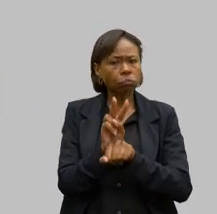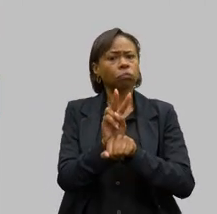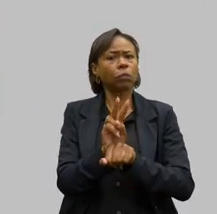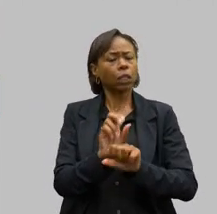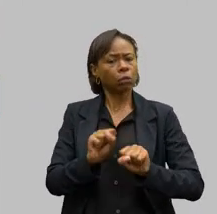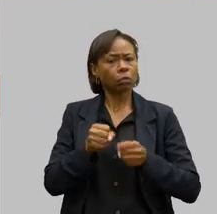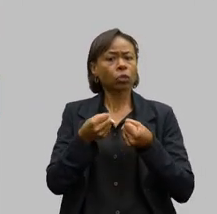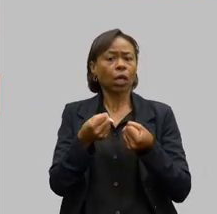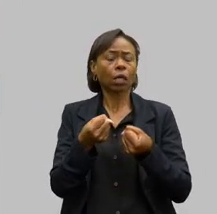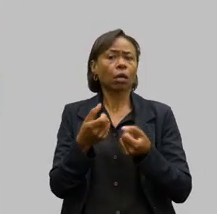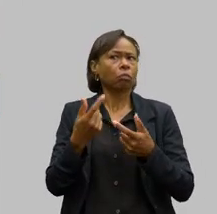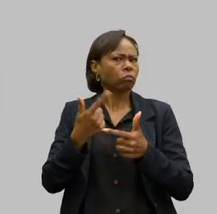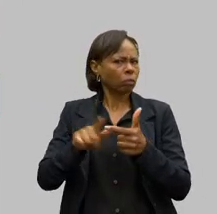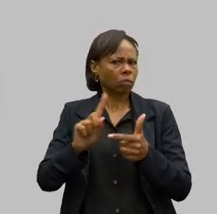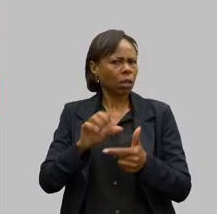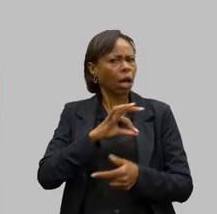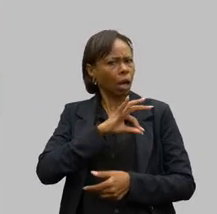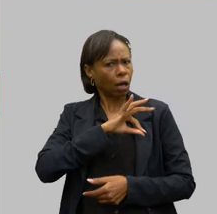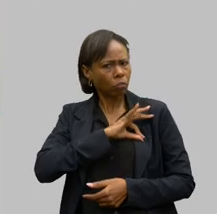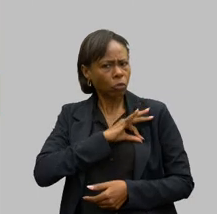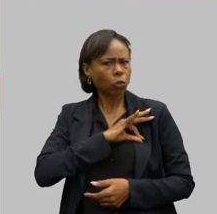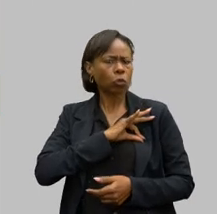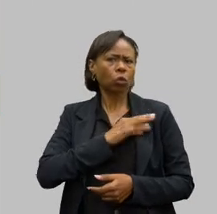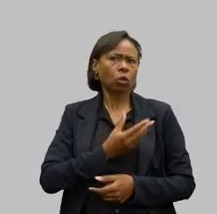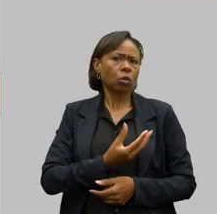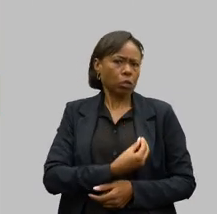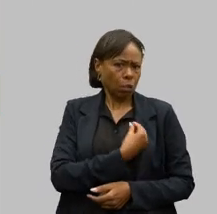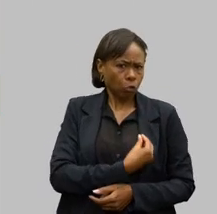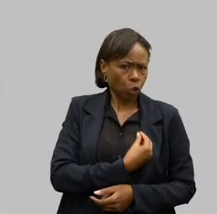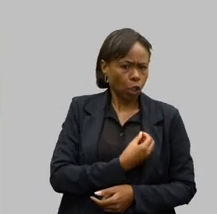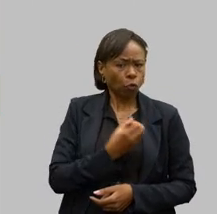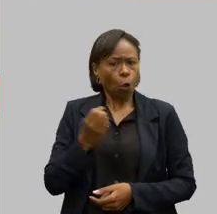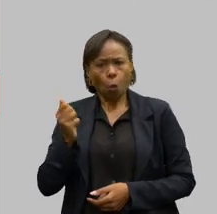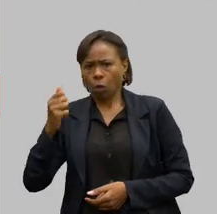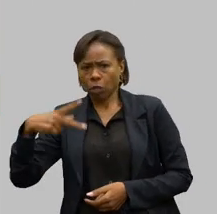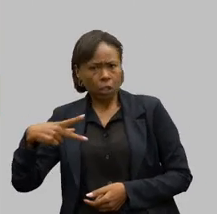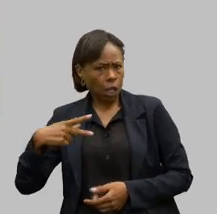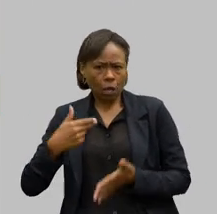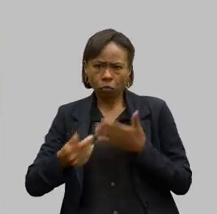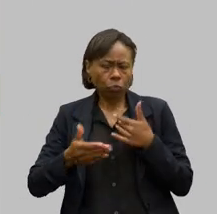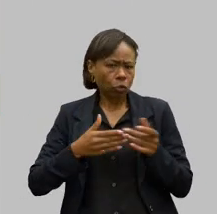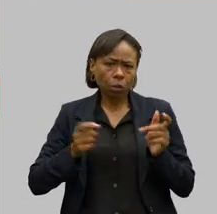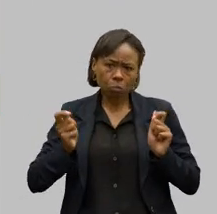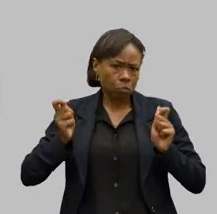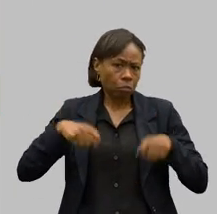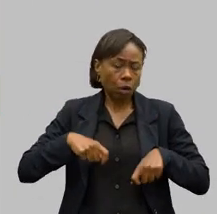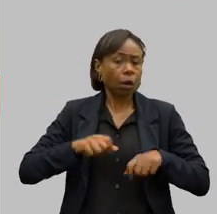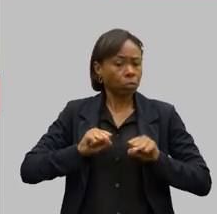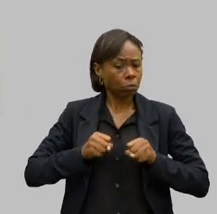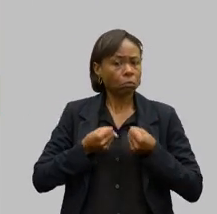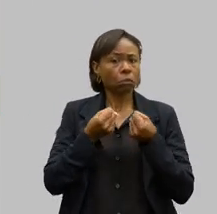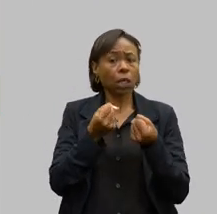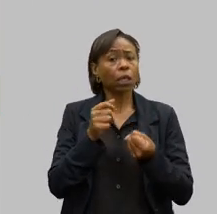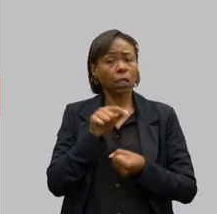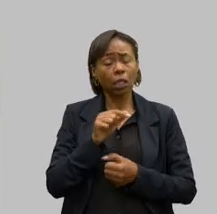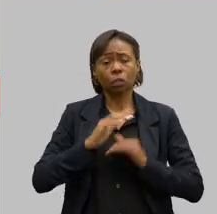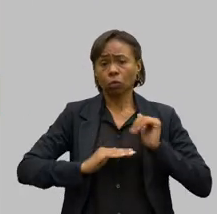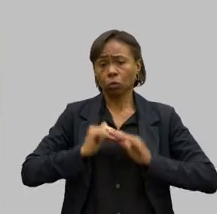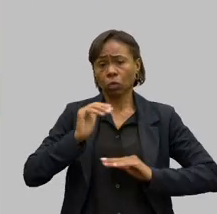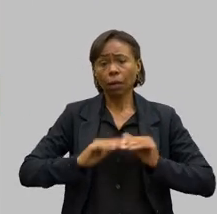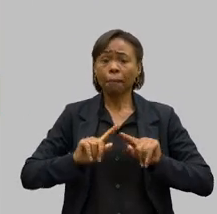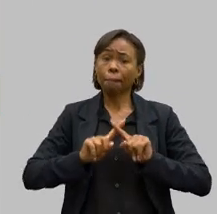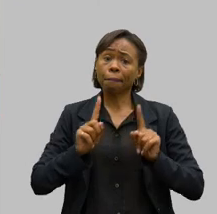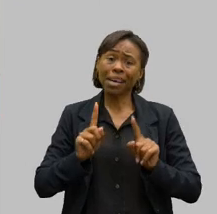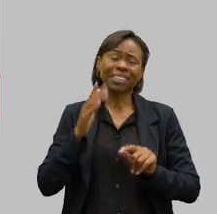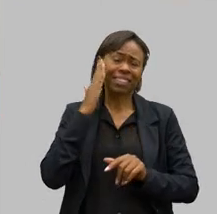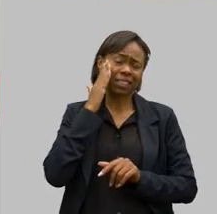fossem policiais militares da ativa ou da reserva, muito pelo contrário, ficaria muito feliz se o fossem, porque sei da capacidade desses profissionais, mas a gente sabe que não é